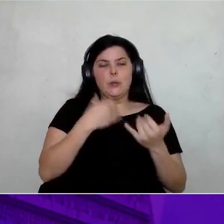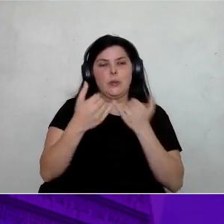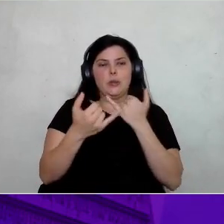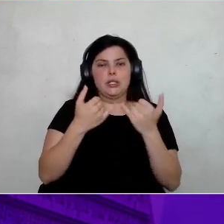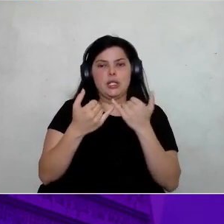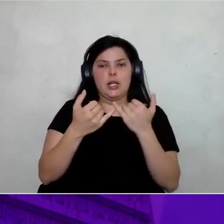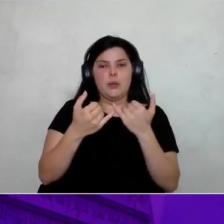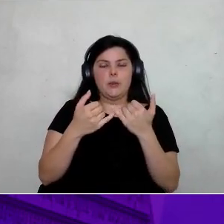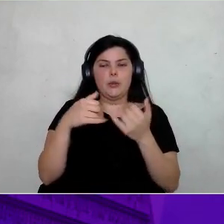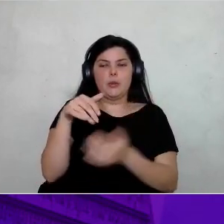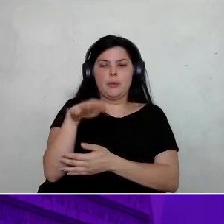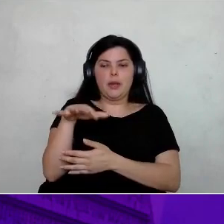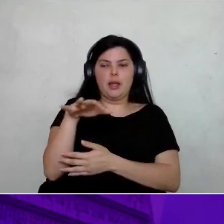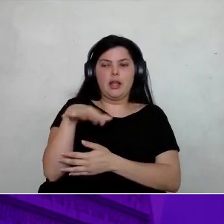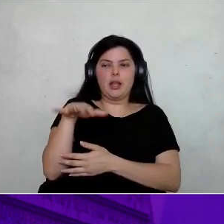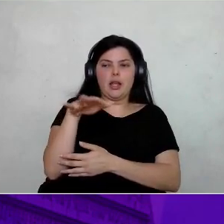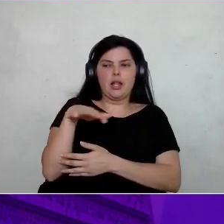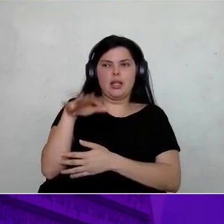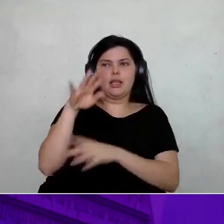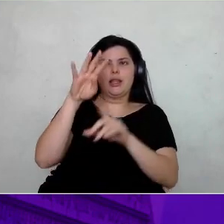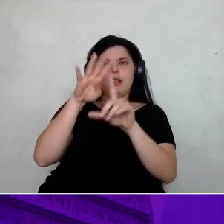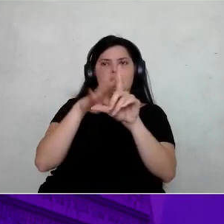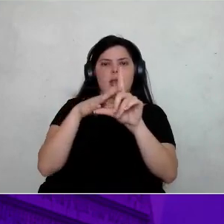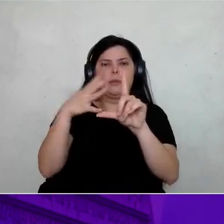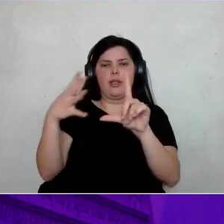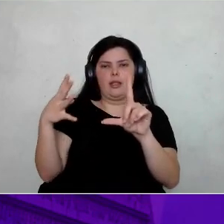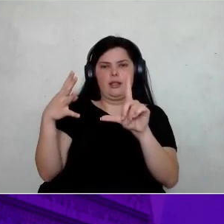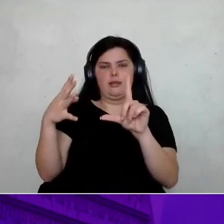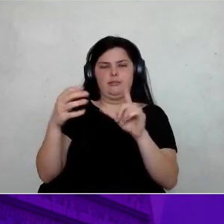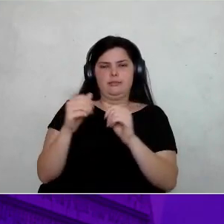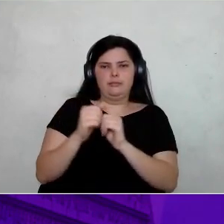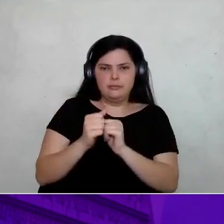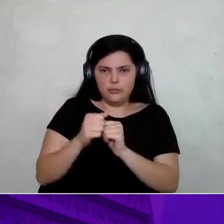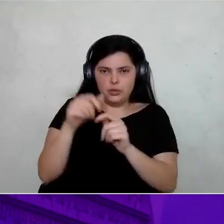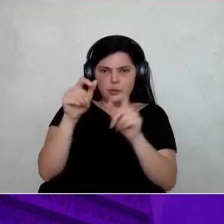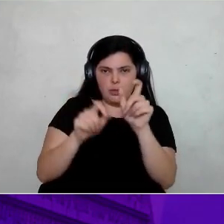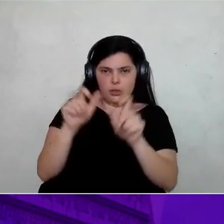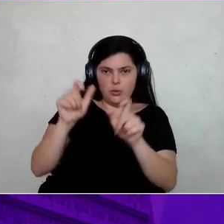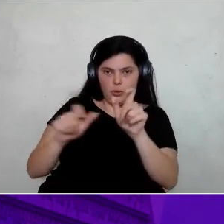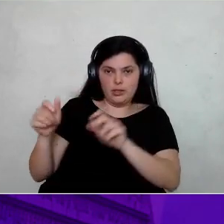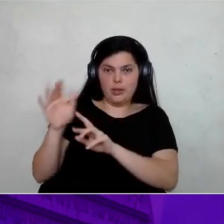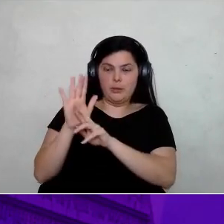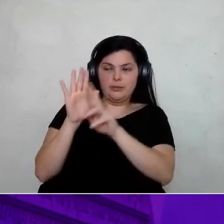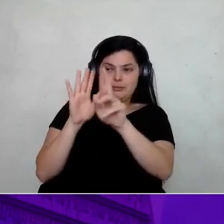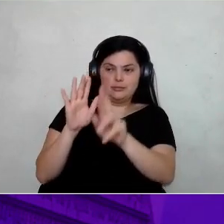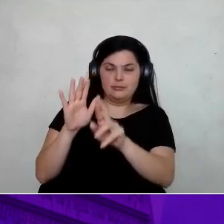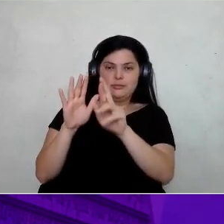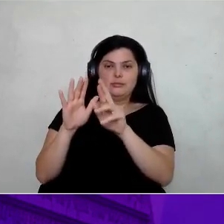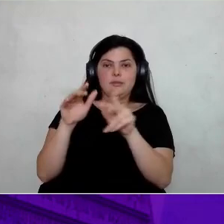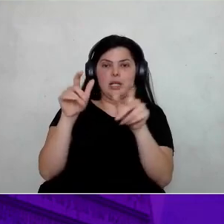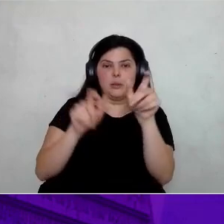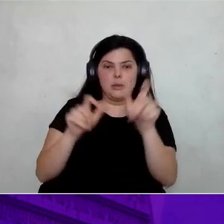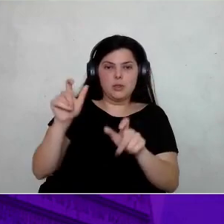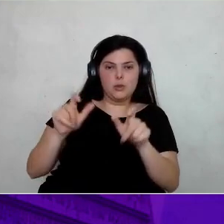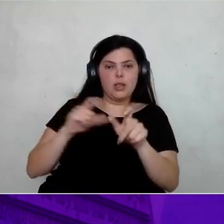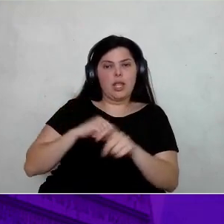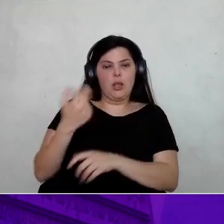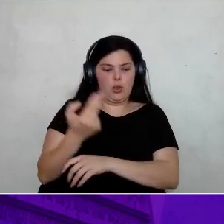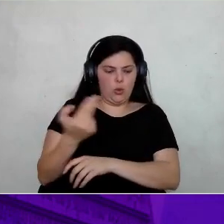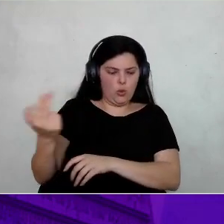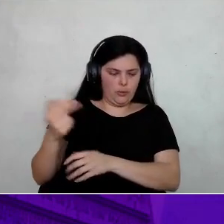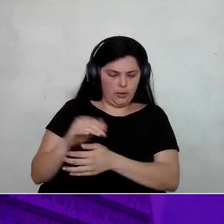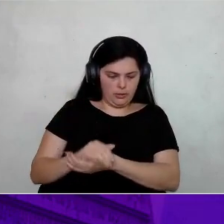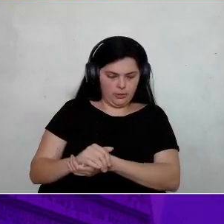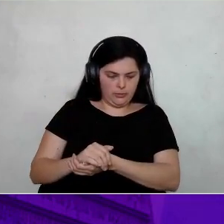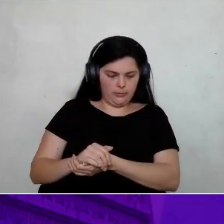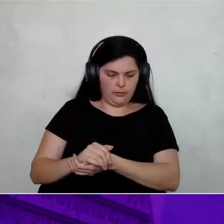de pessoas, uma tabela ali, uma representação de pessoas, onde essas pessoas elas têm um nome, que o nome,